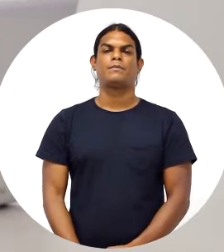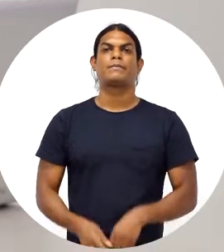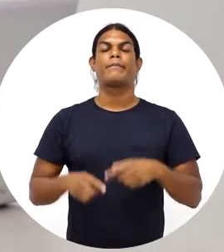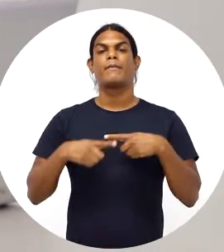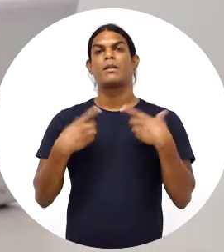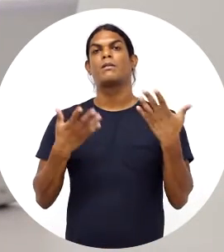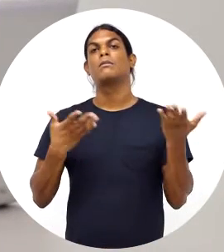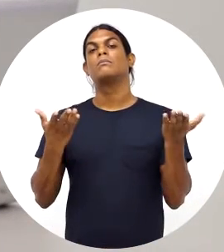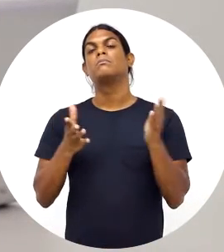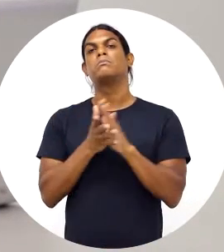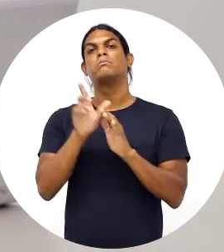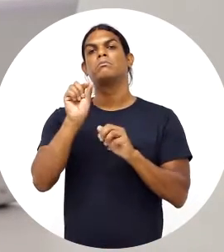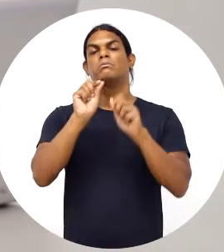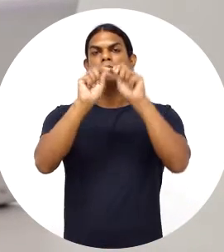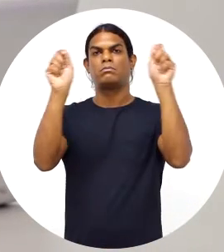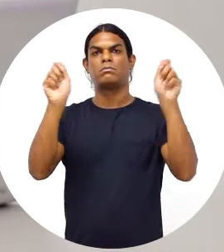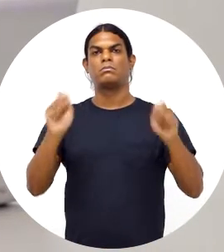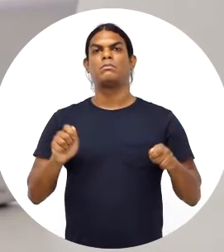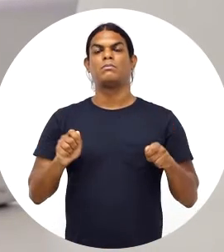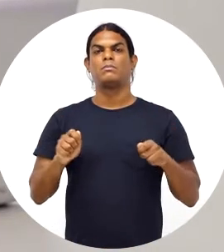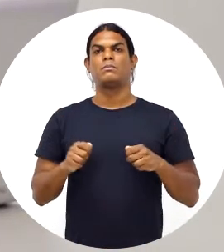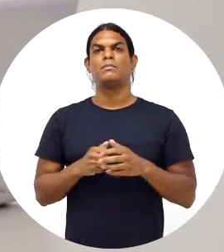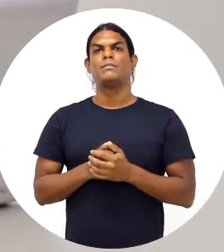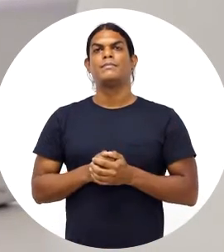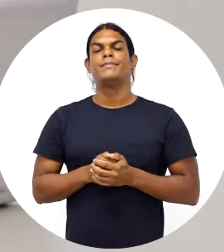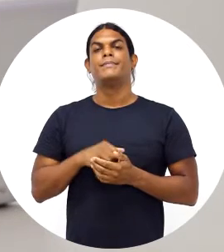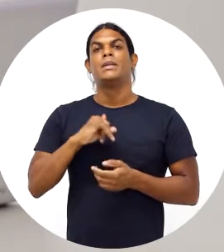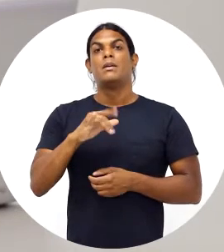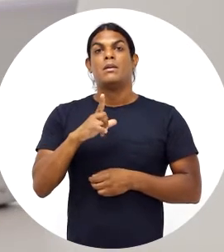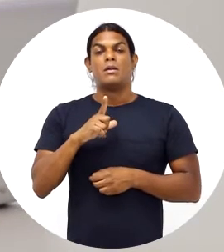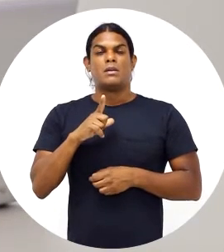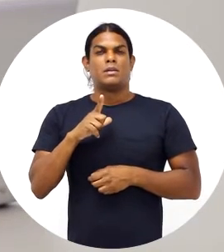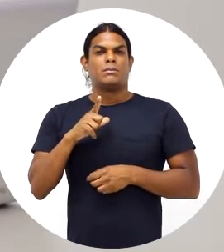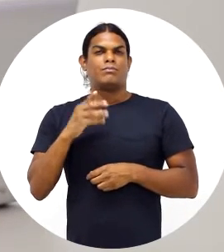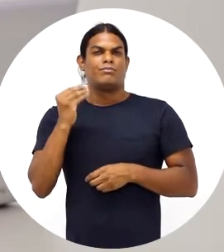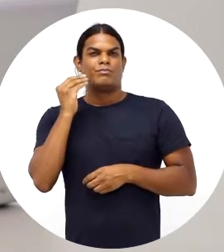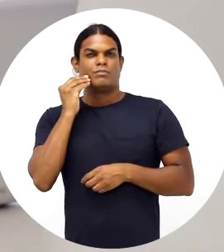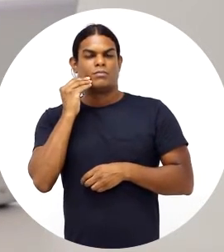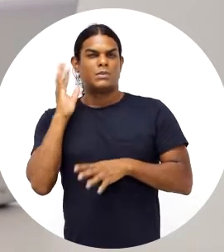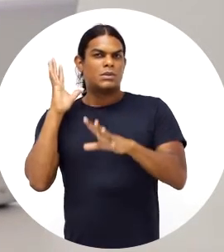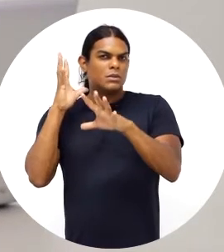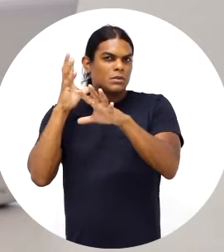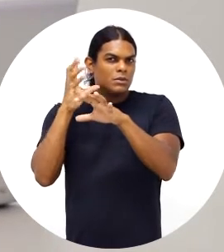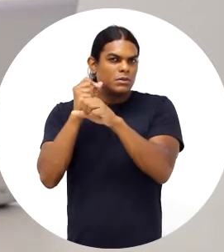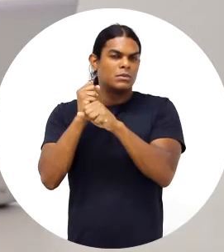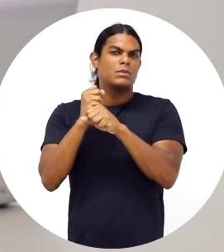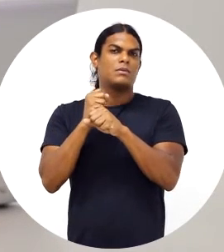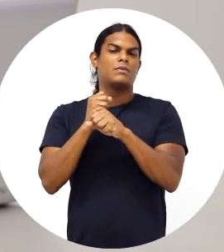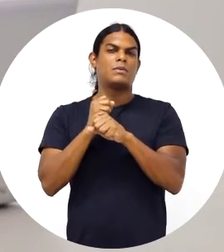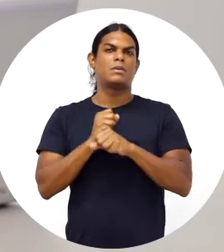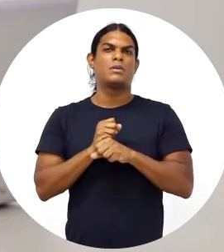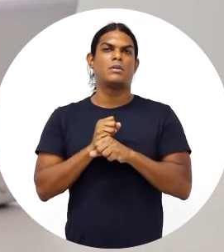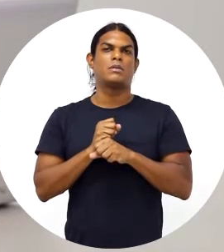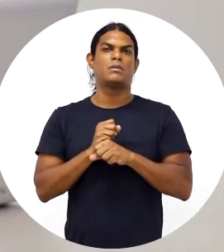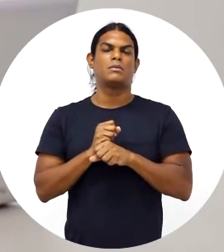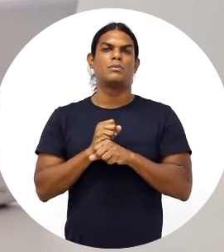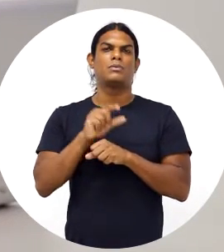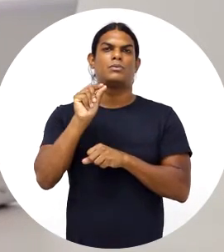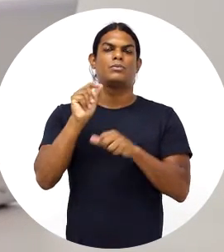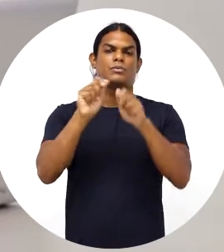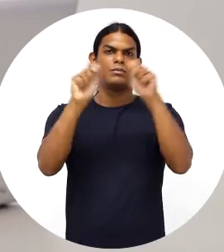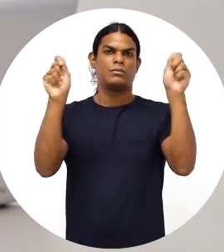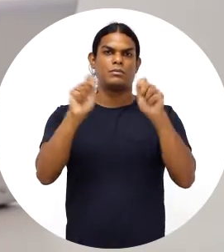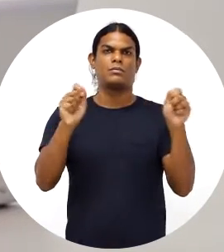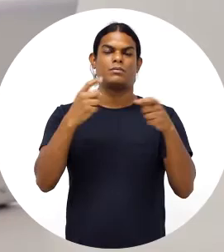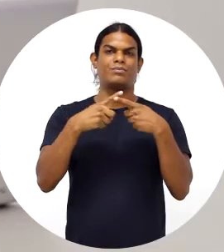Mas aí, e o que é arte? Se a gente tentar simplificar, porque o conceito de arte ele é muito amplo